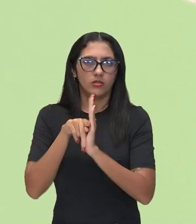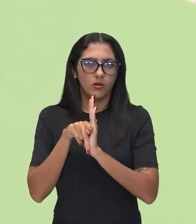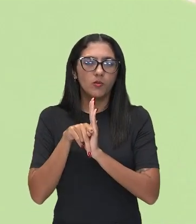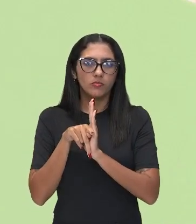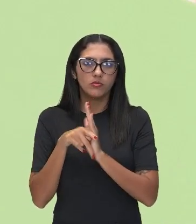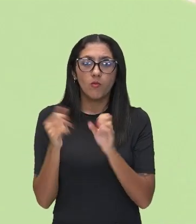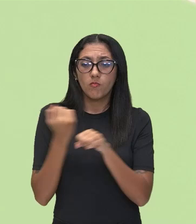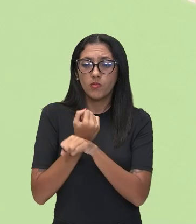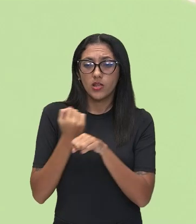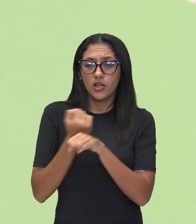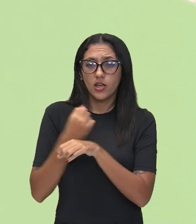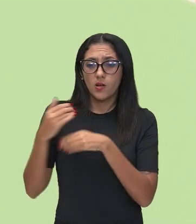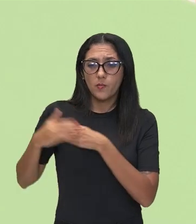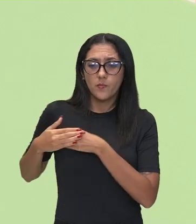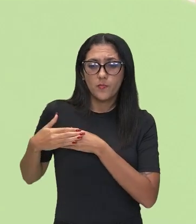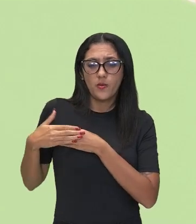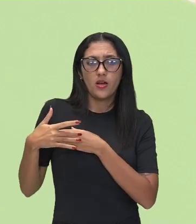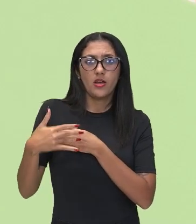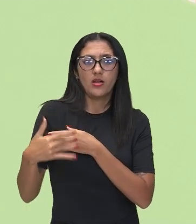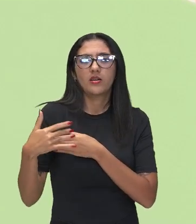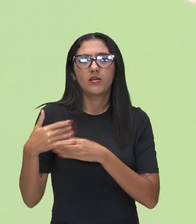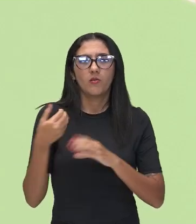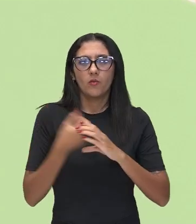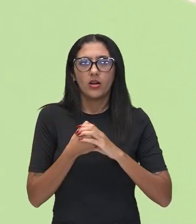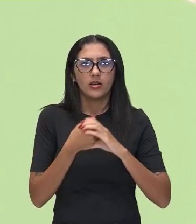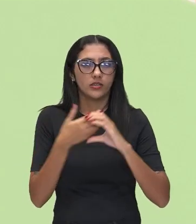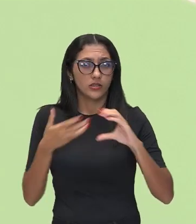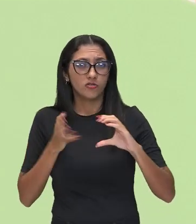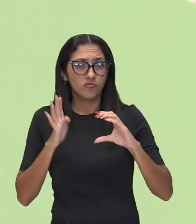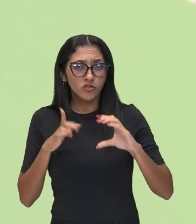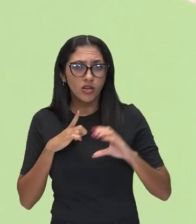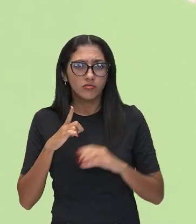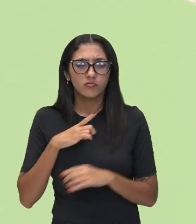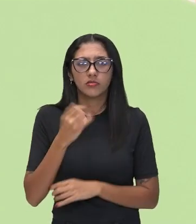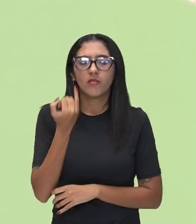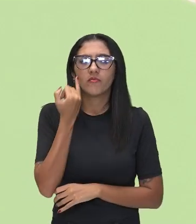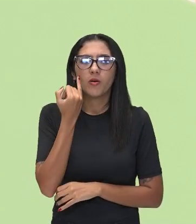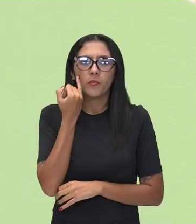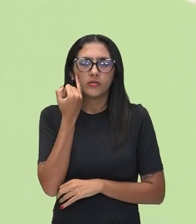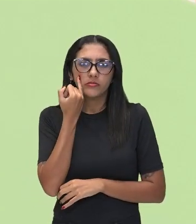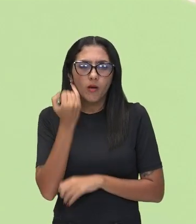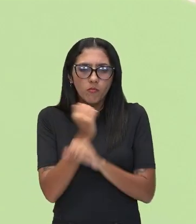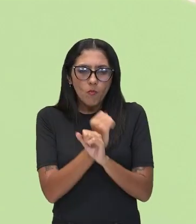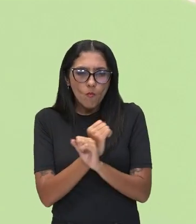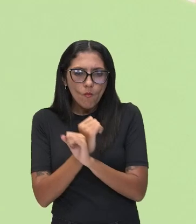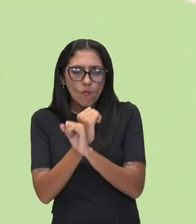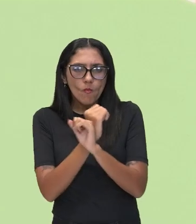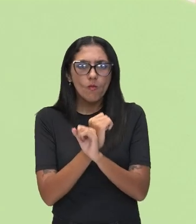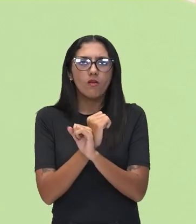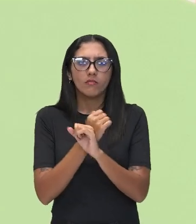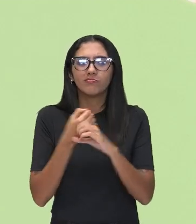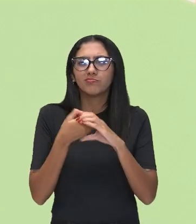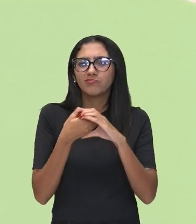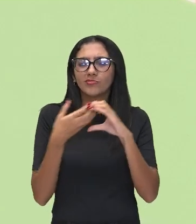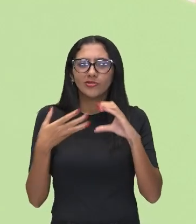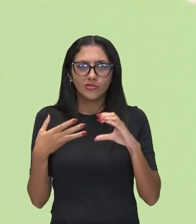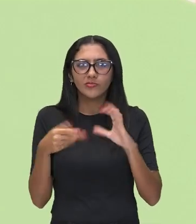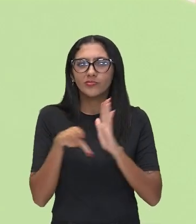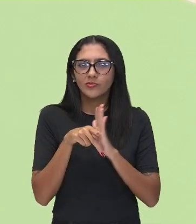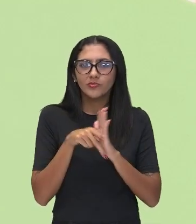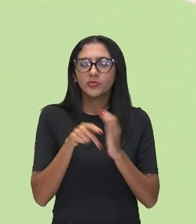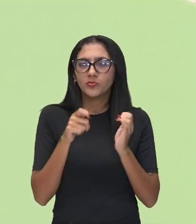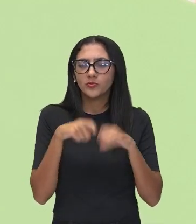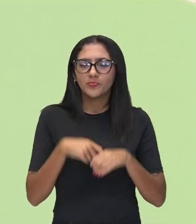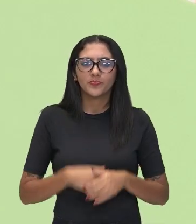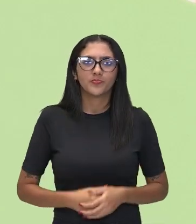do tempo, com as características que eles mantinham ali fossilizados. Então, nós vamos ver aí que a